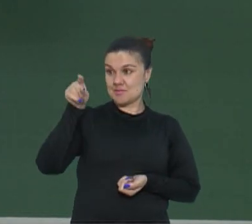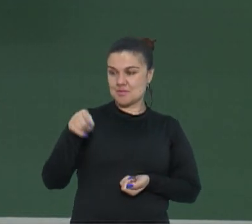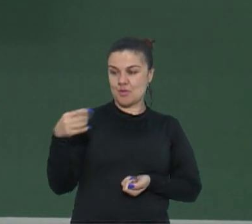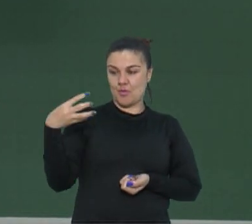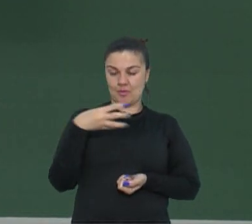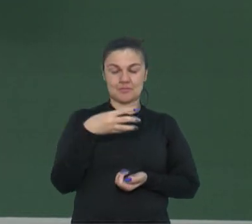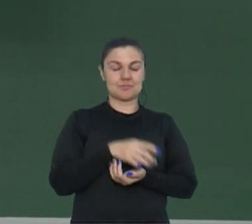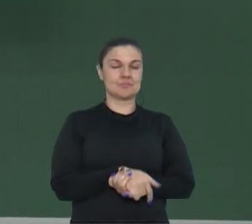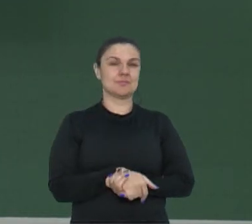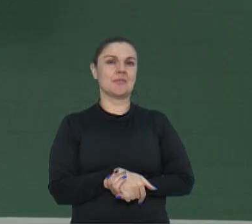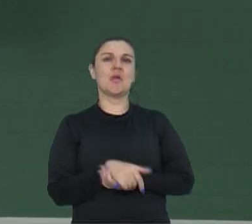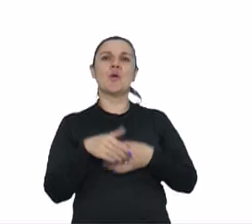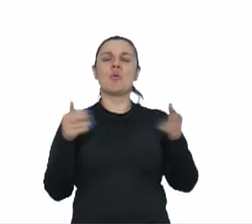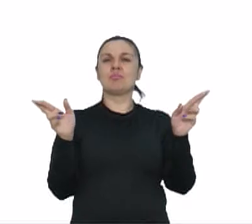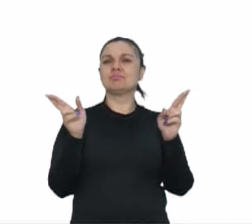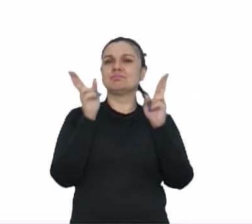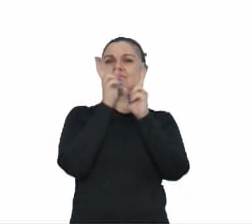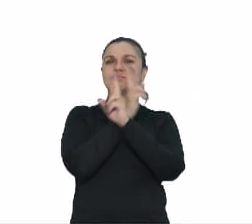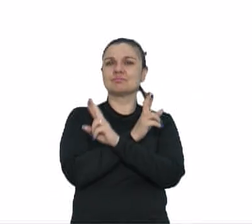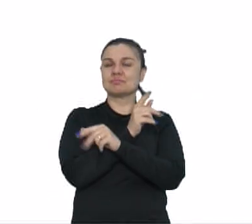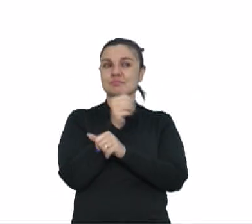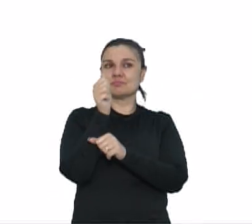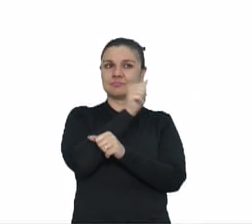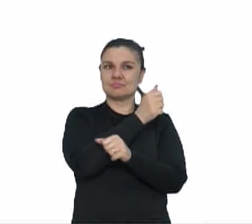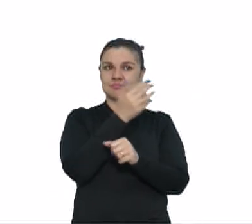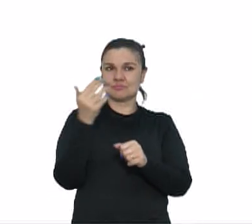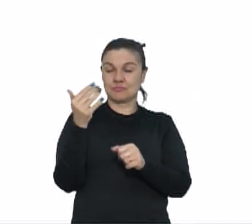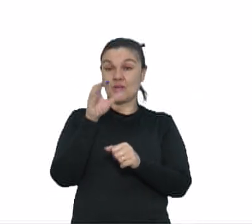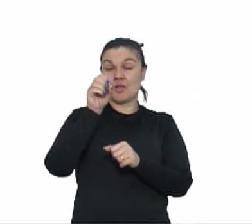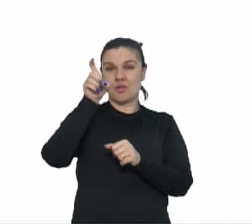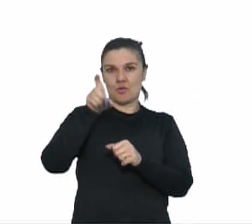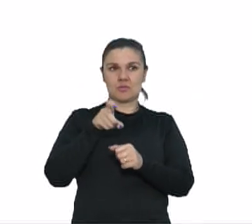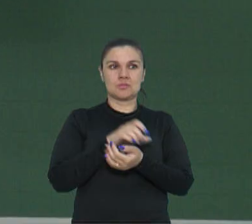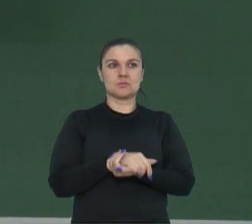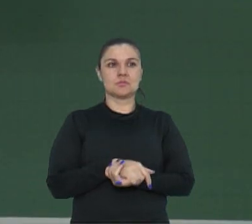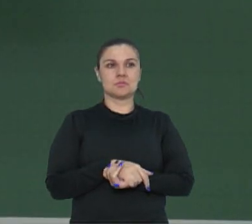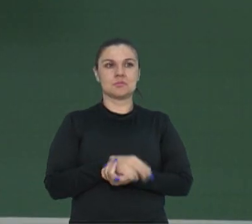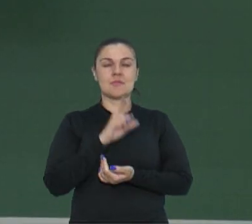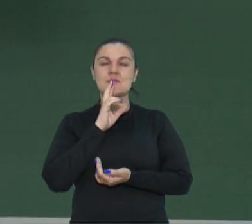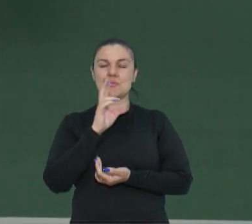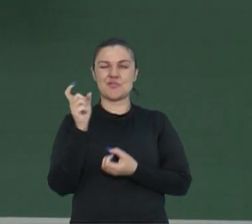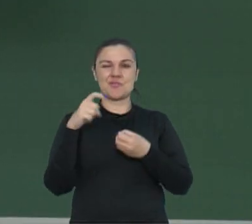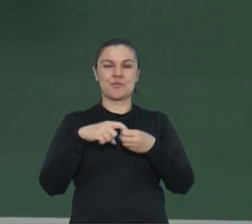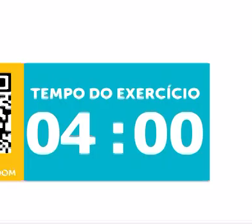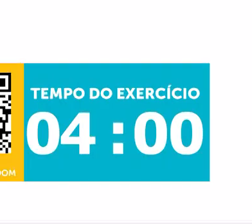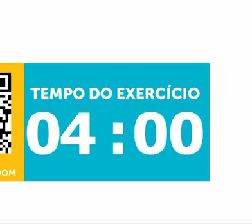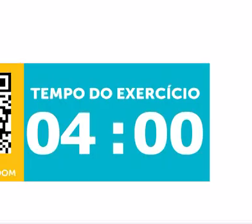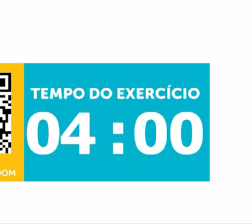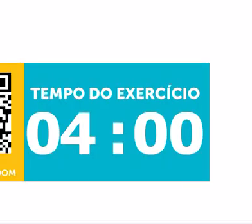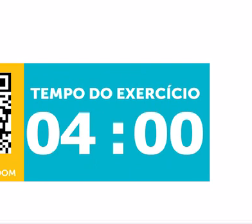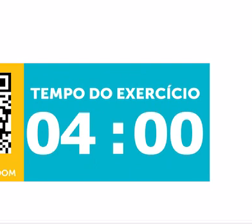para vocês. Qual a relação entre as moléculas a seguir e os óxidos? Fala aí, eu já retorno.